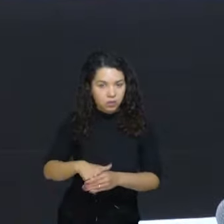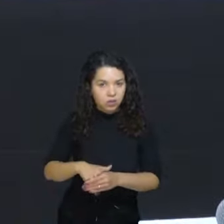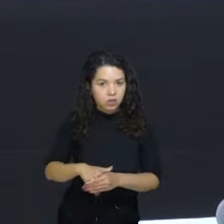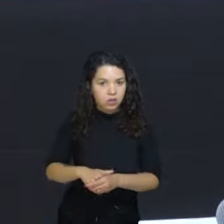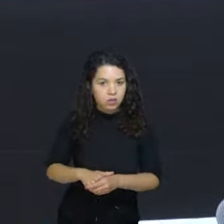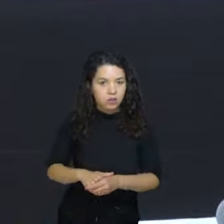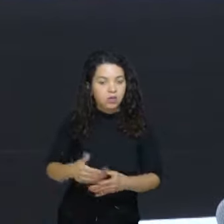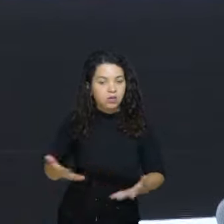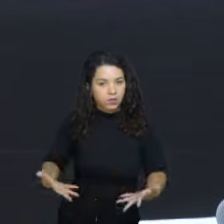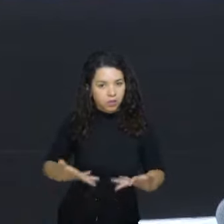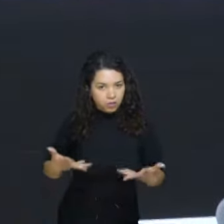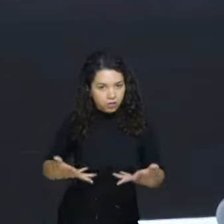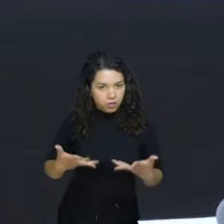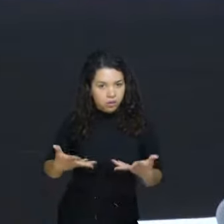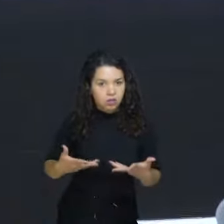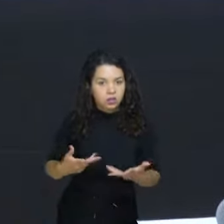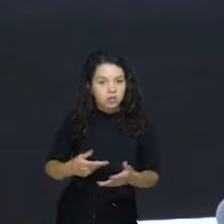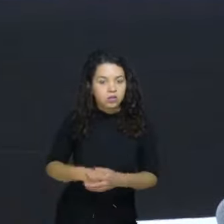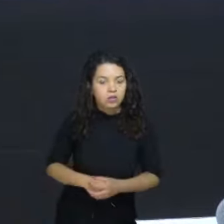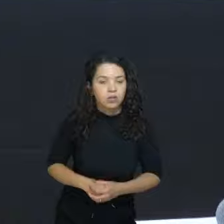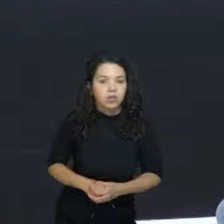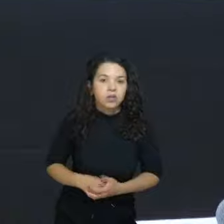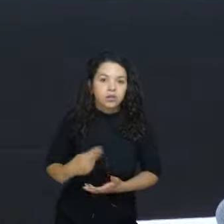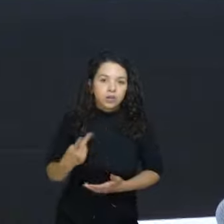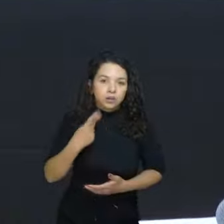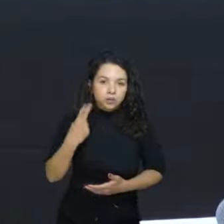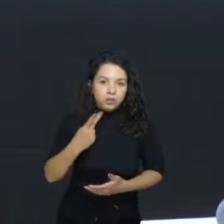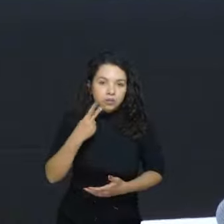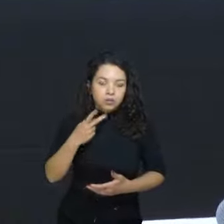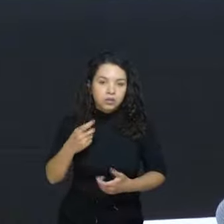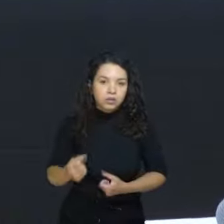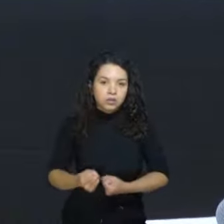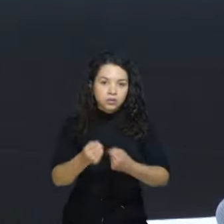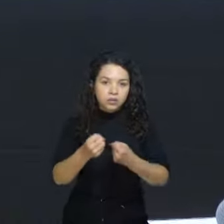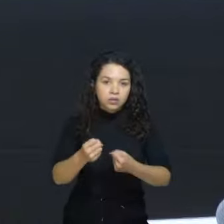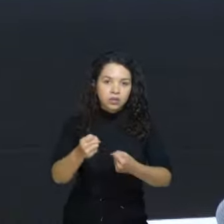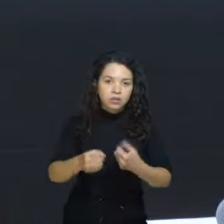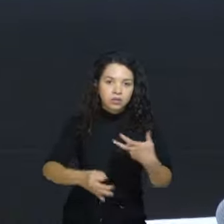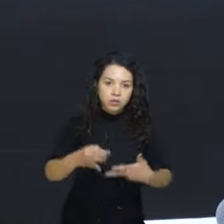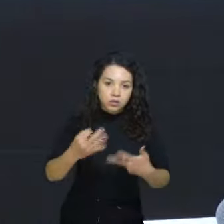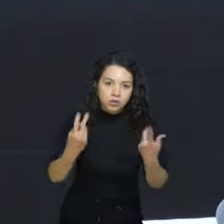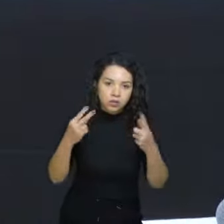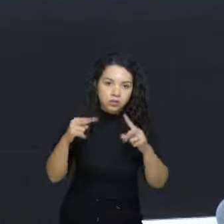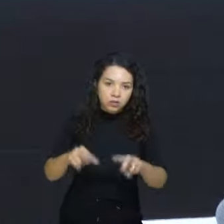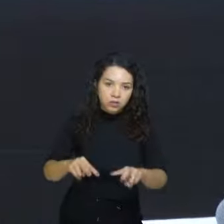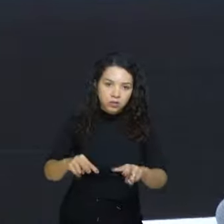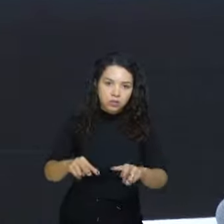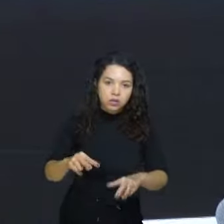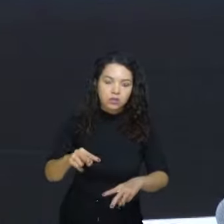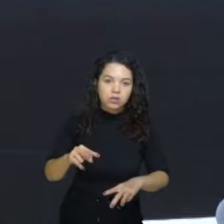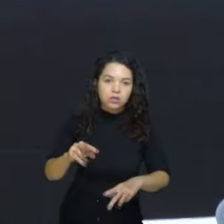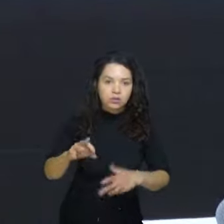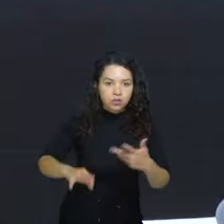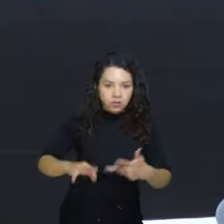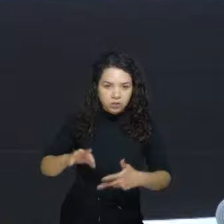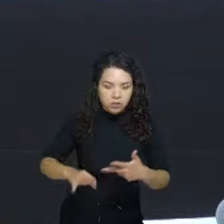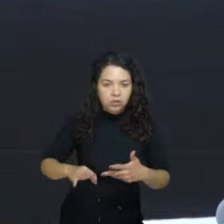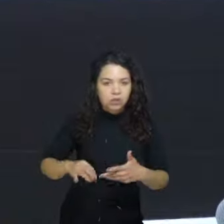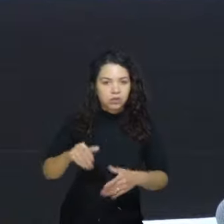enriquecedor que o Parlamento que é o poder legislativo e ter a visão municipalista do Judiciário e do do